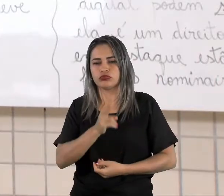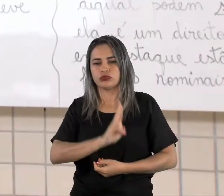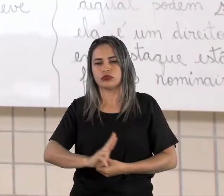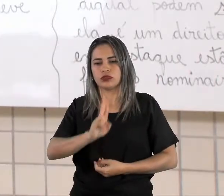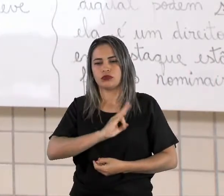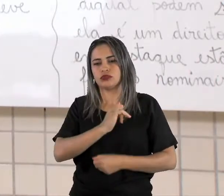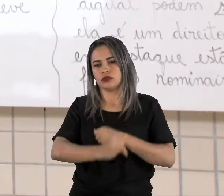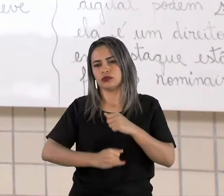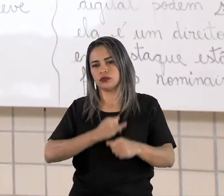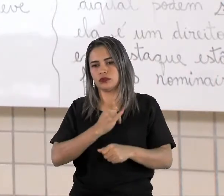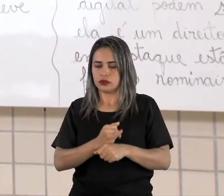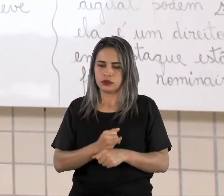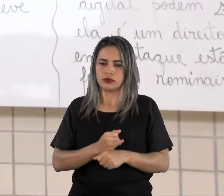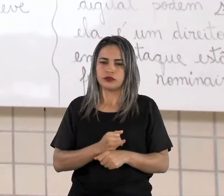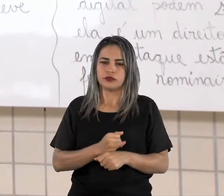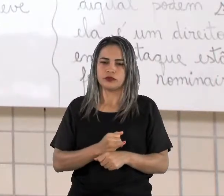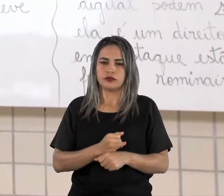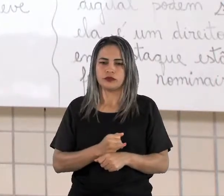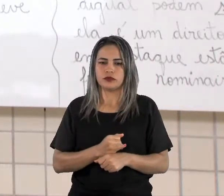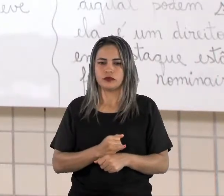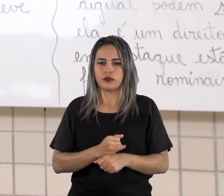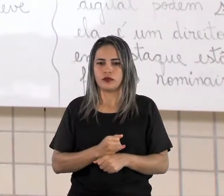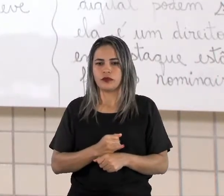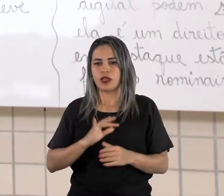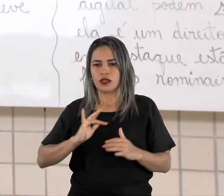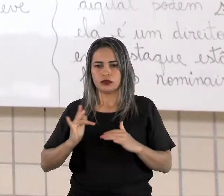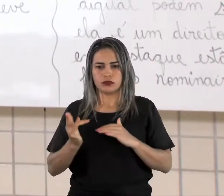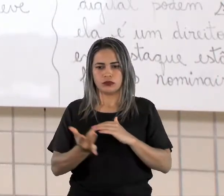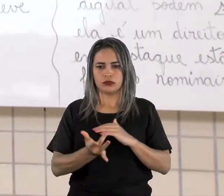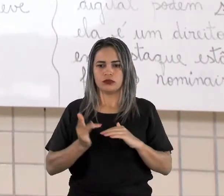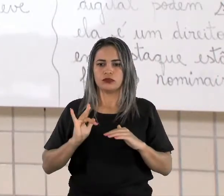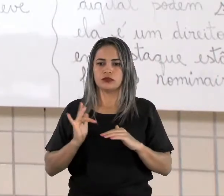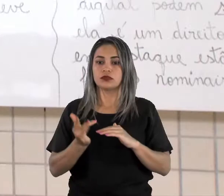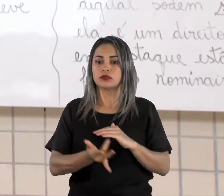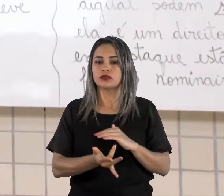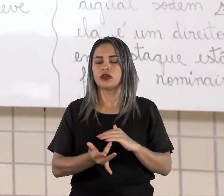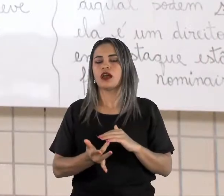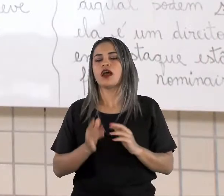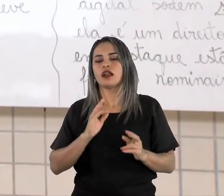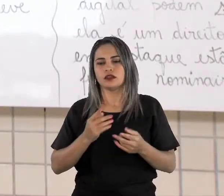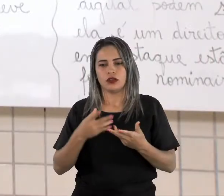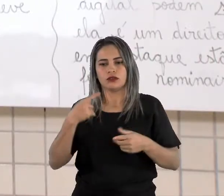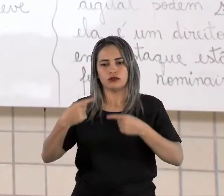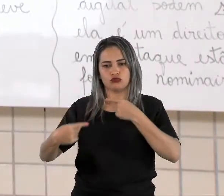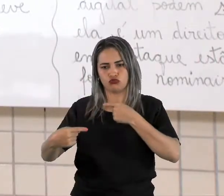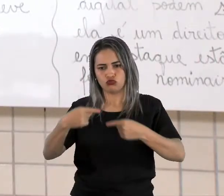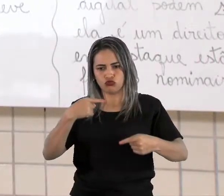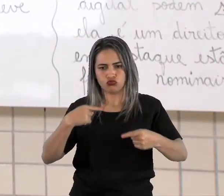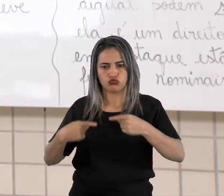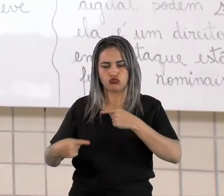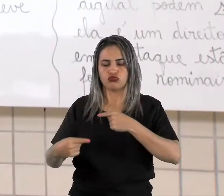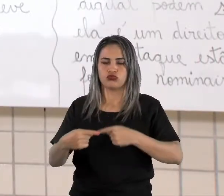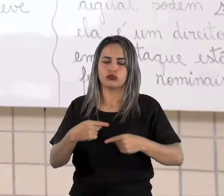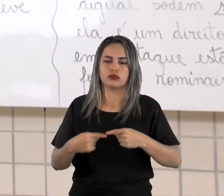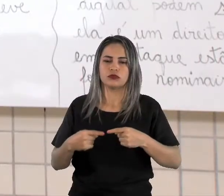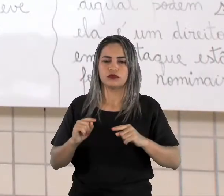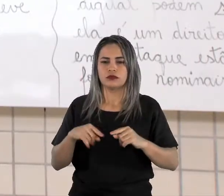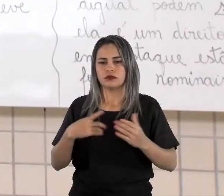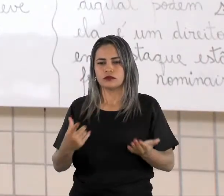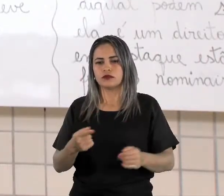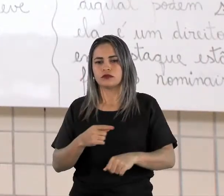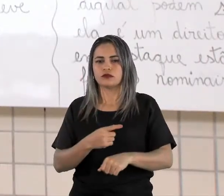a internet, né, as redes sociais, porque ele vai discutir isso, que a partir do momento que o